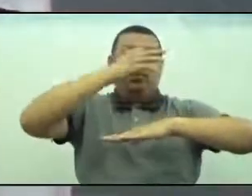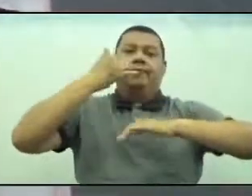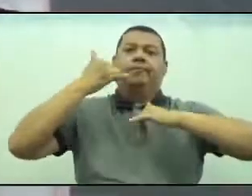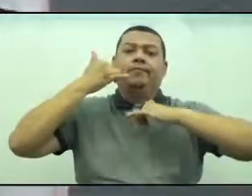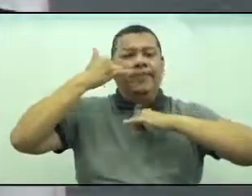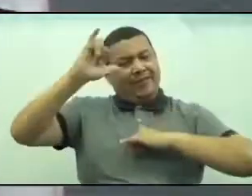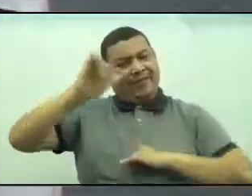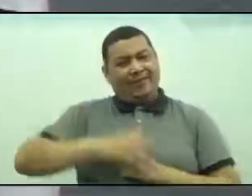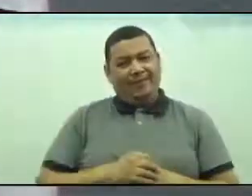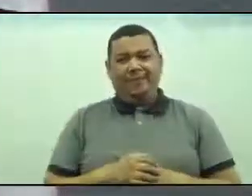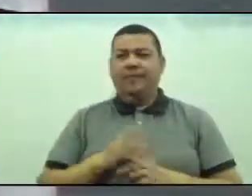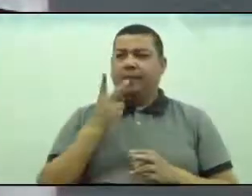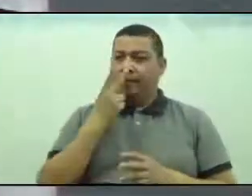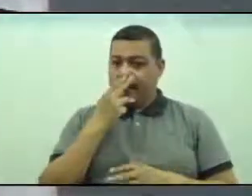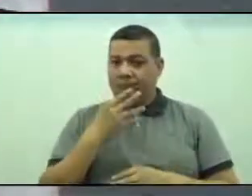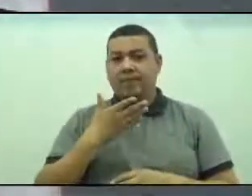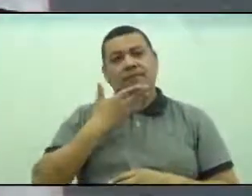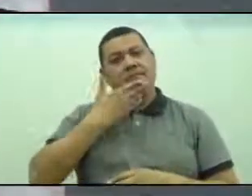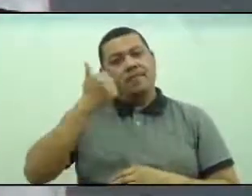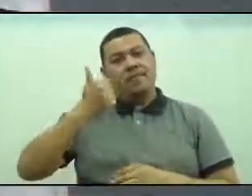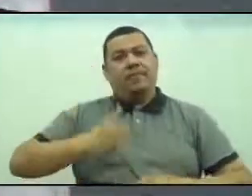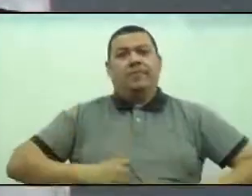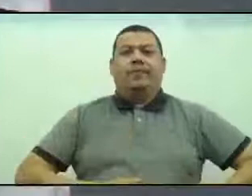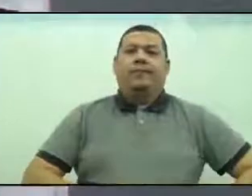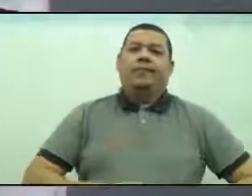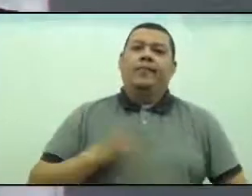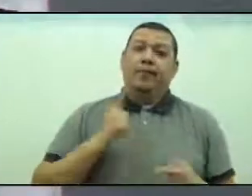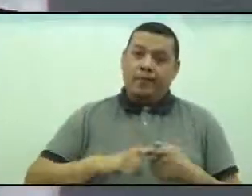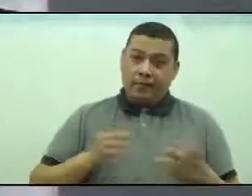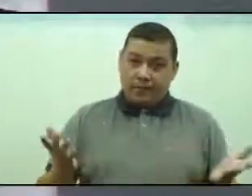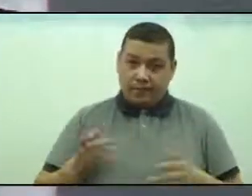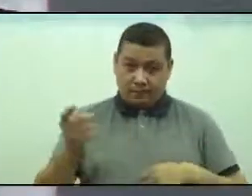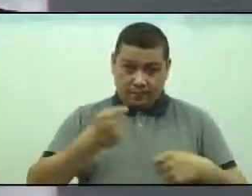melhorar bastante. Torço muito por essa administração,